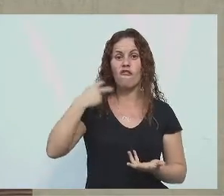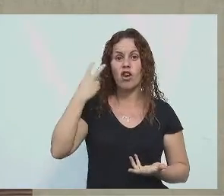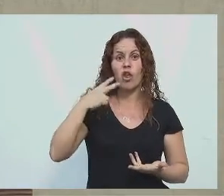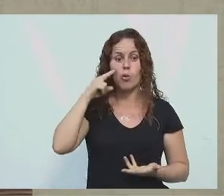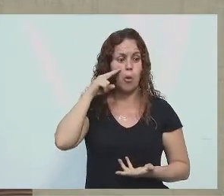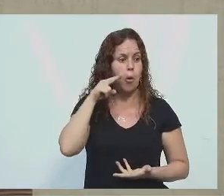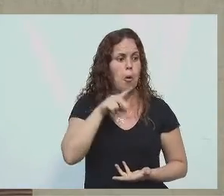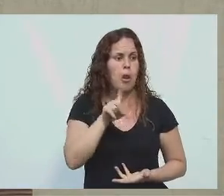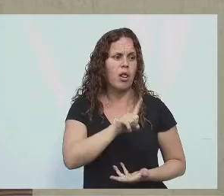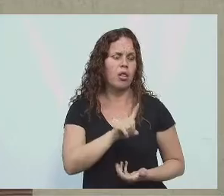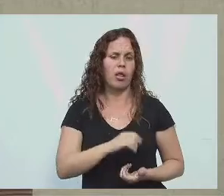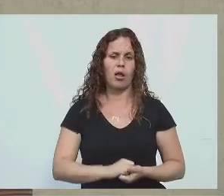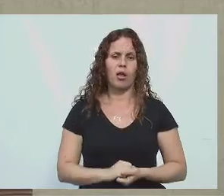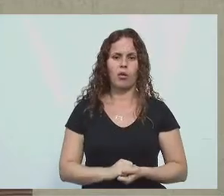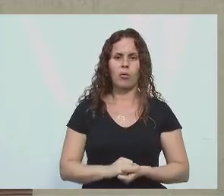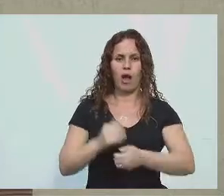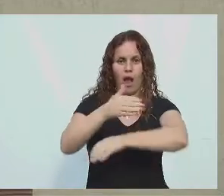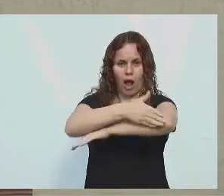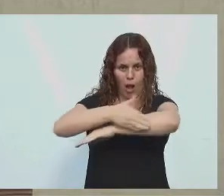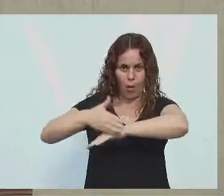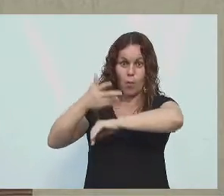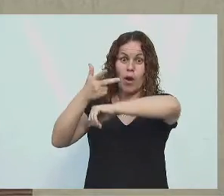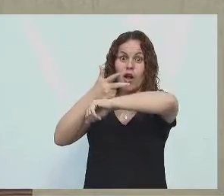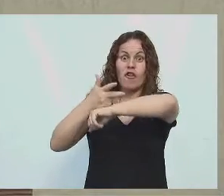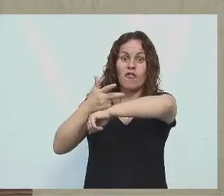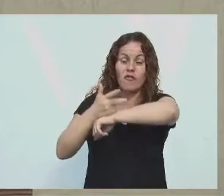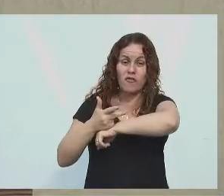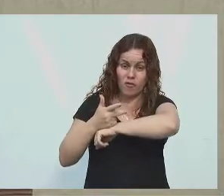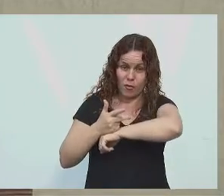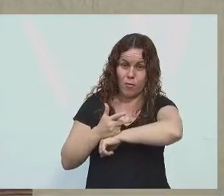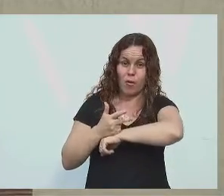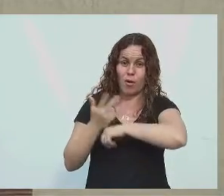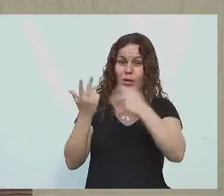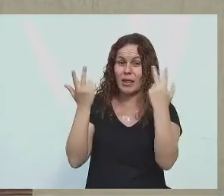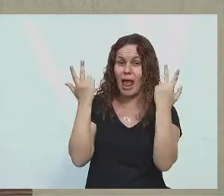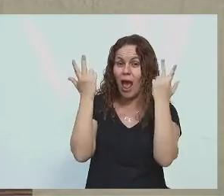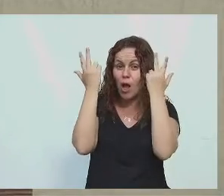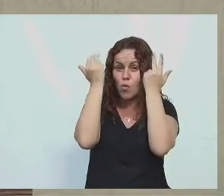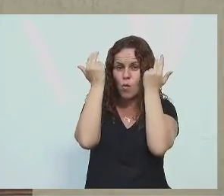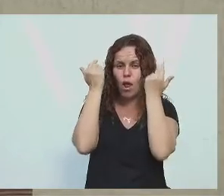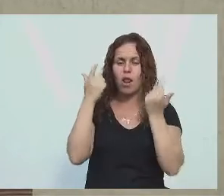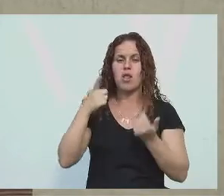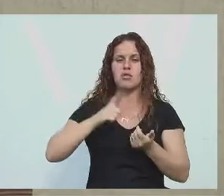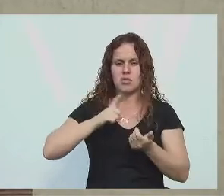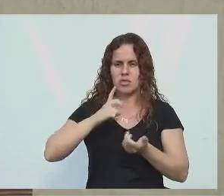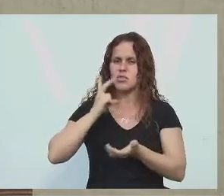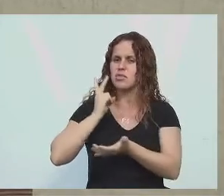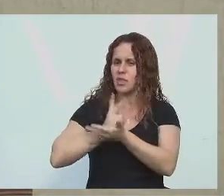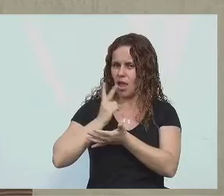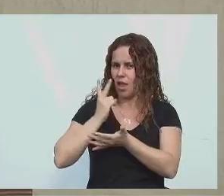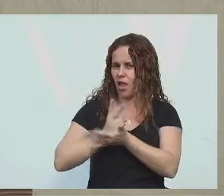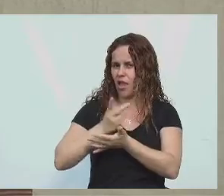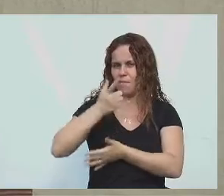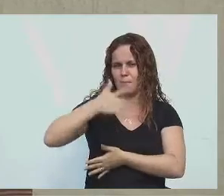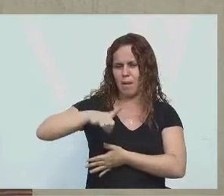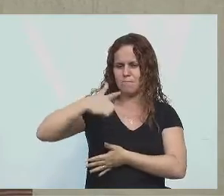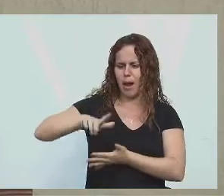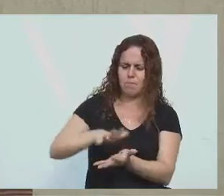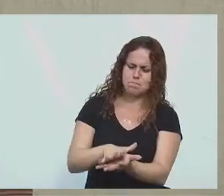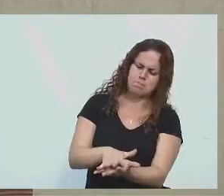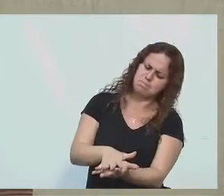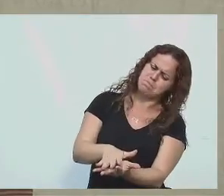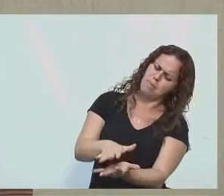Pelo amor de Deus, a rua que ele estava filmando lá é lá nas Coeiras. Eu tenho vários pedidos. Quem quiser, eu venho aqui, ó. Tem tonelada,